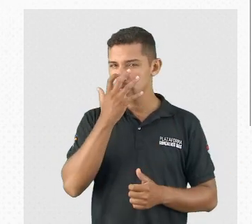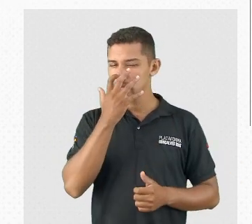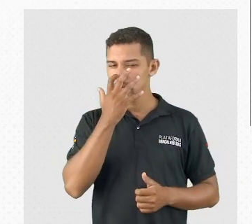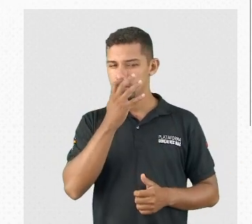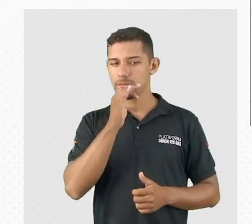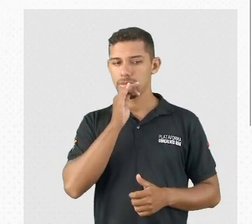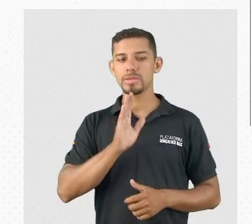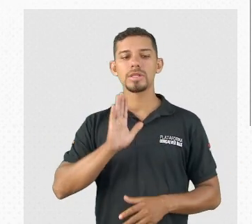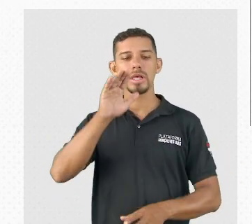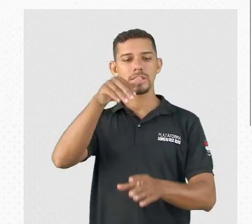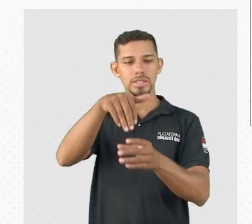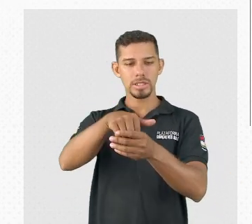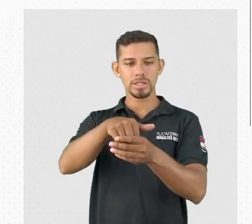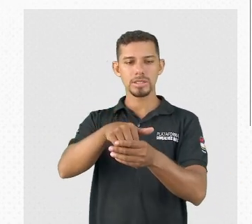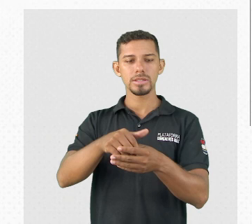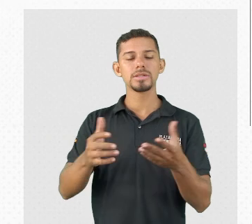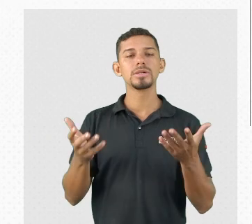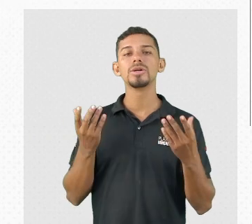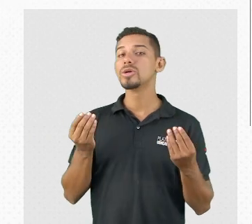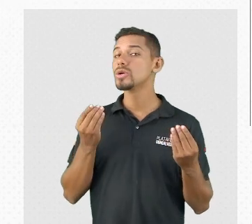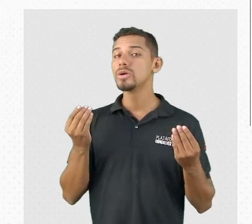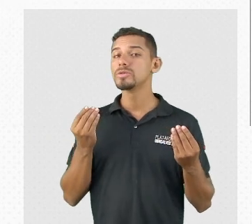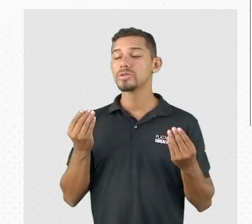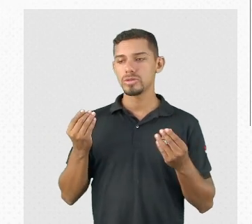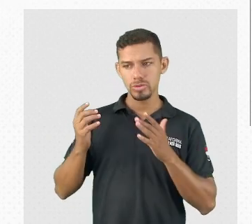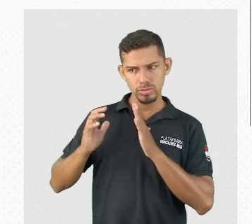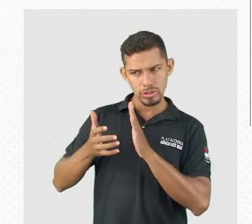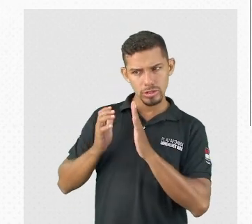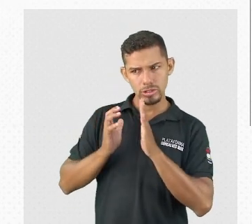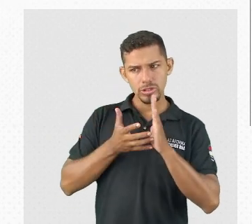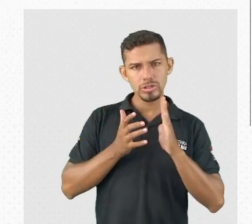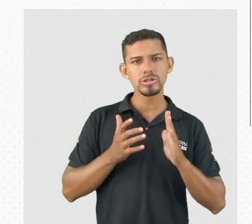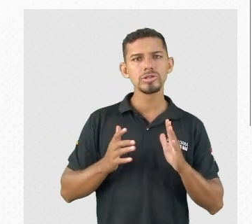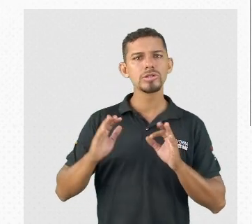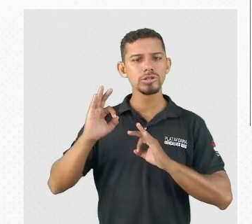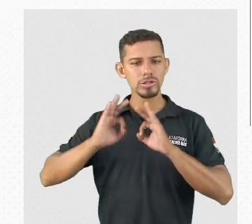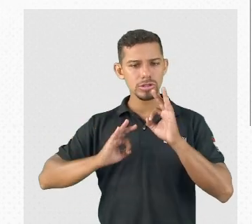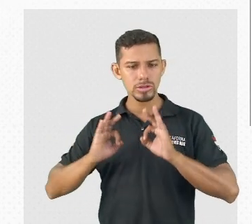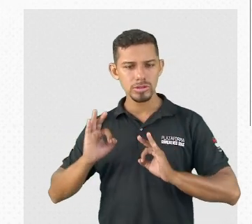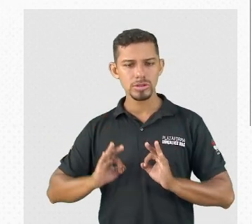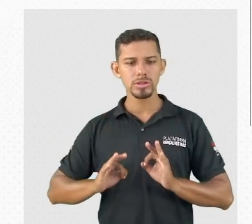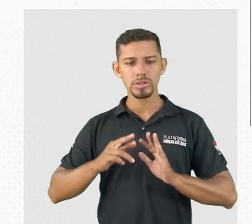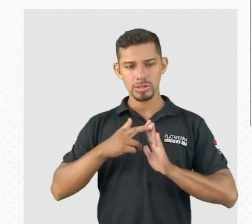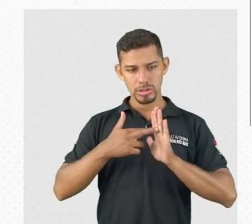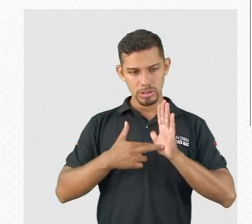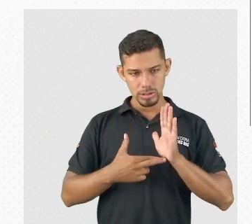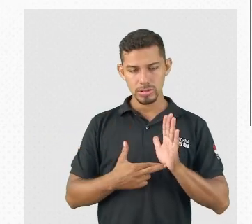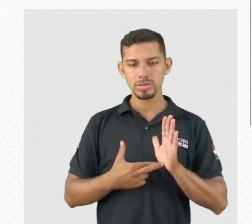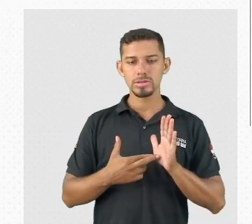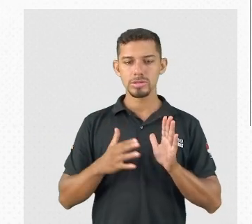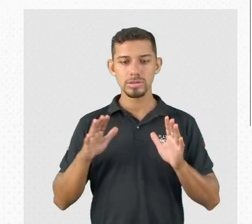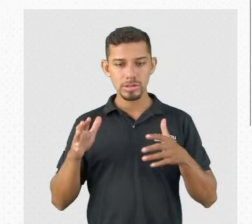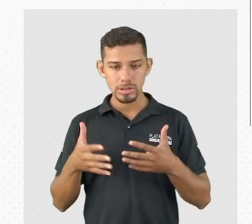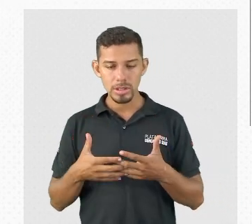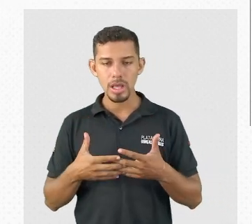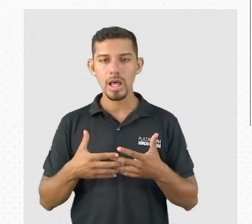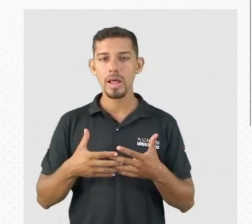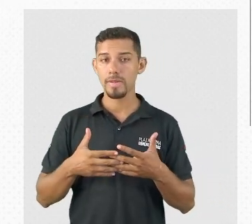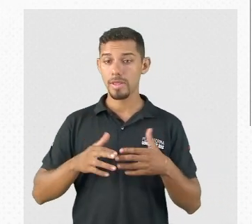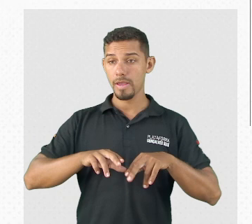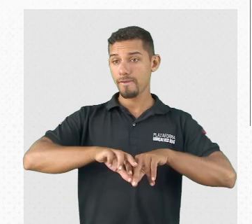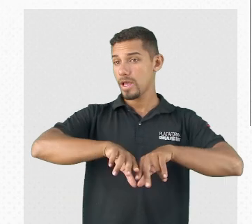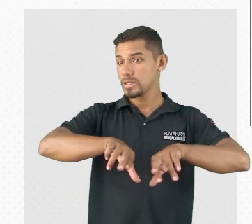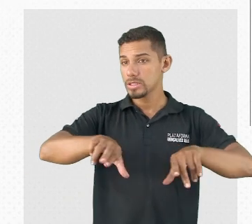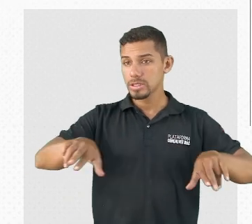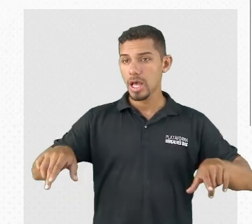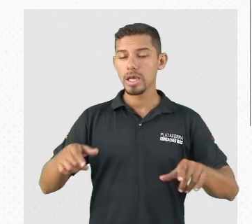aí nas eleições, buscar como é que os partidos se regulamentam internamente quanto a essa questão de